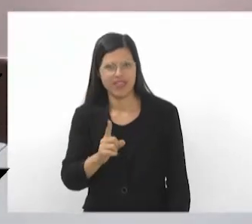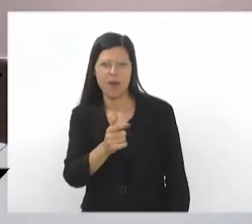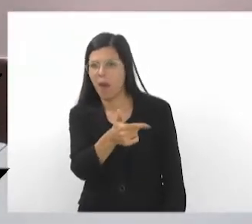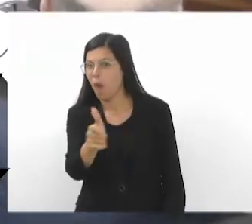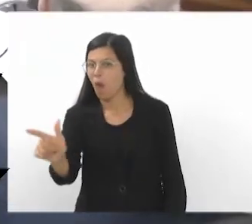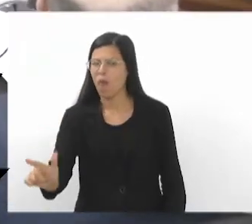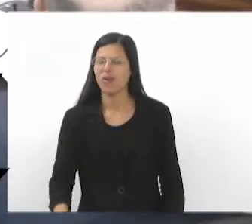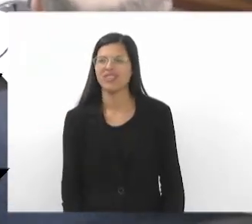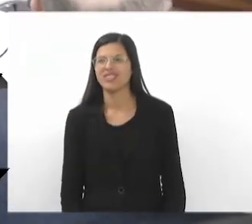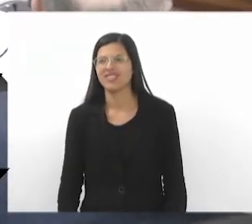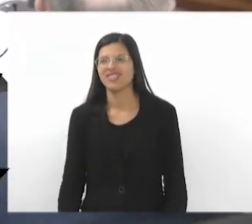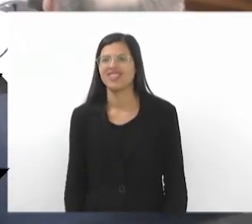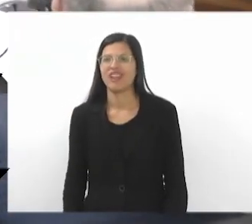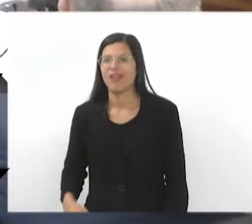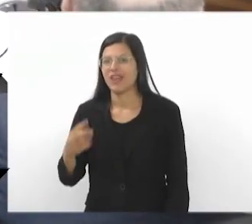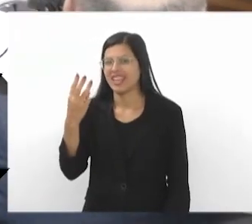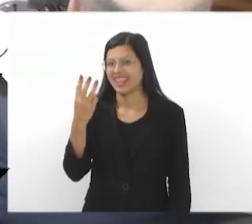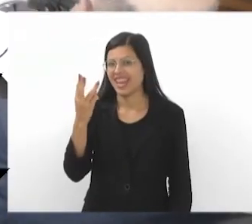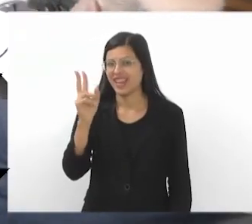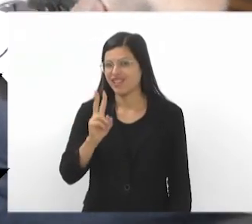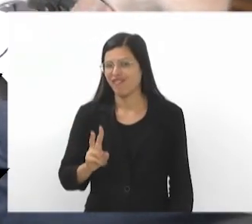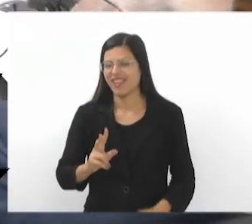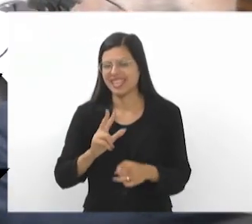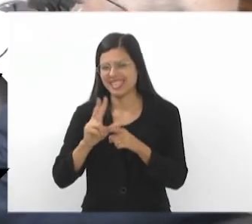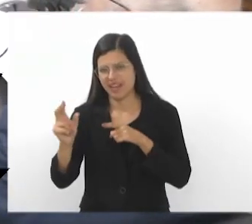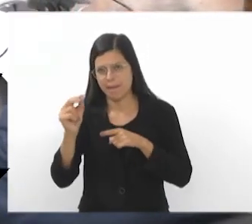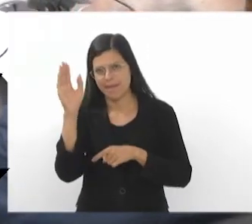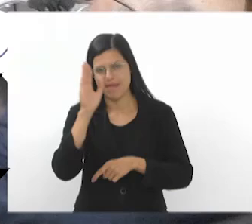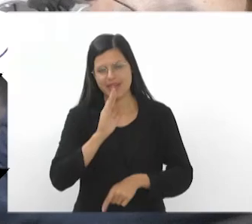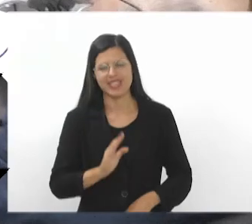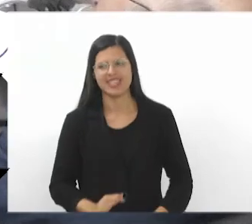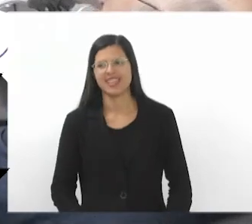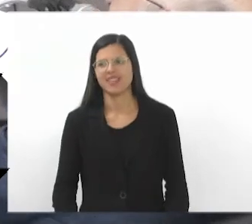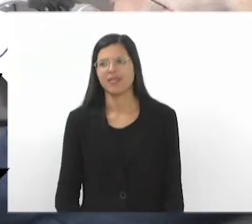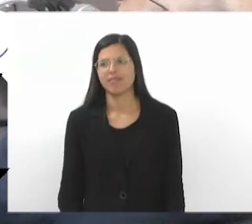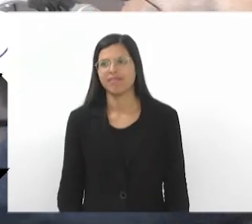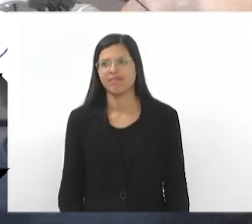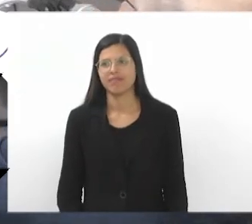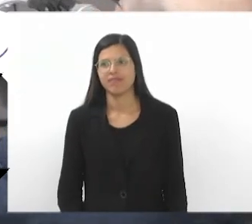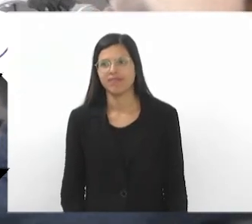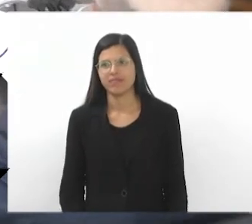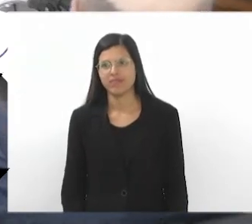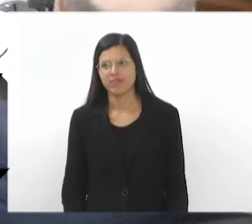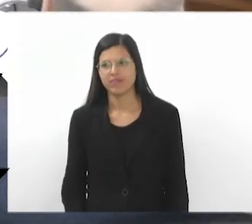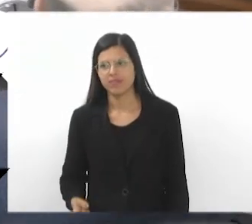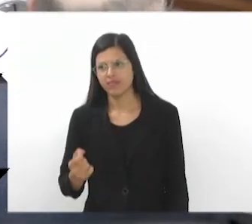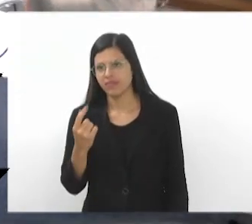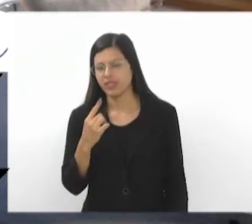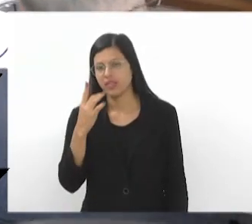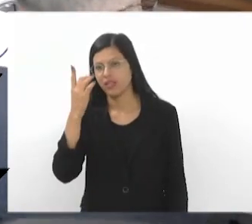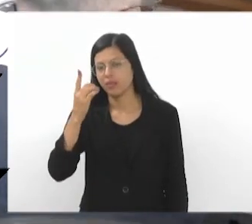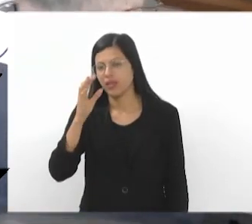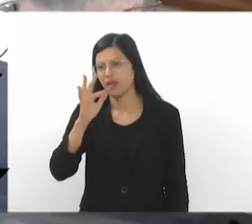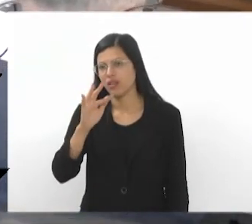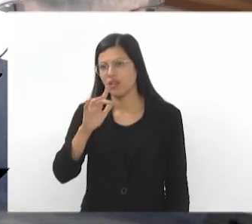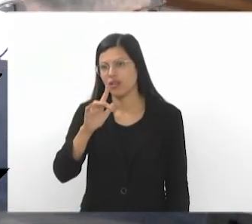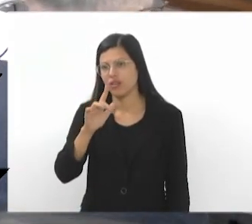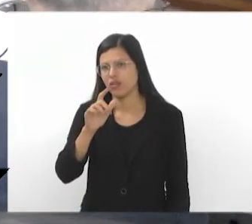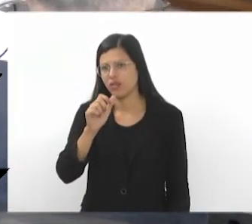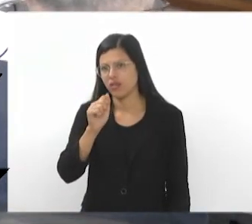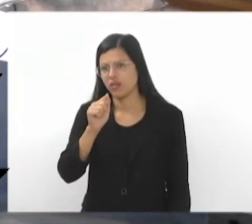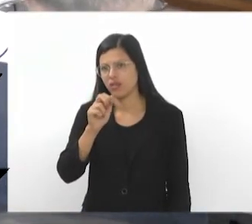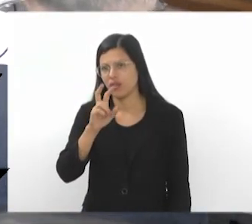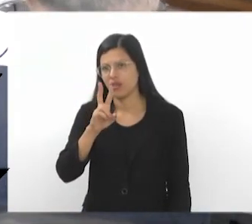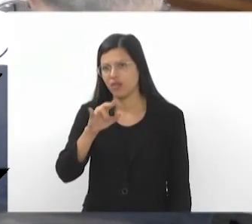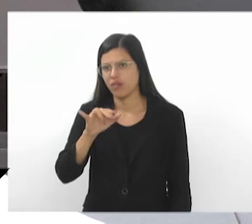Gerson tricampeão brasileiro. Mas eu até estranho, deputado Flávio Serafim, é que não tem